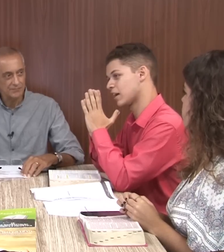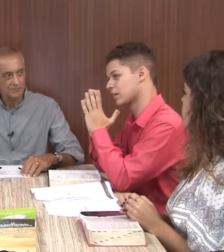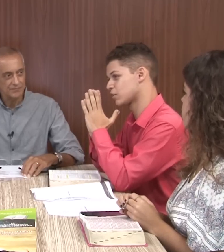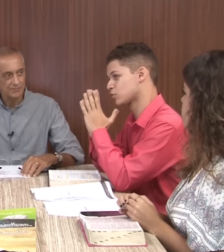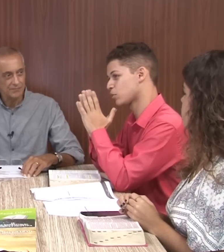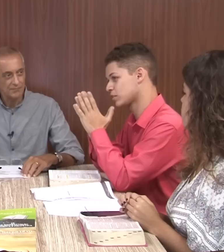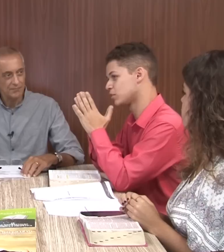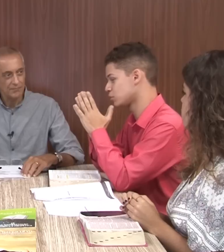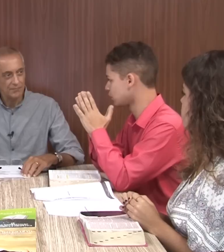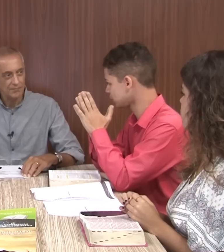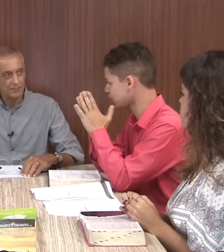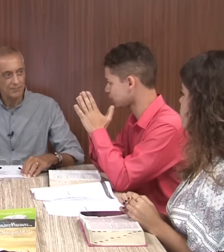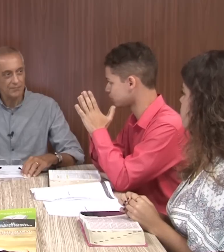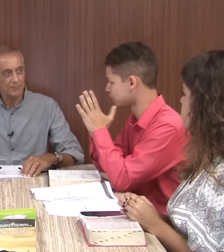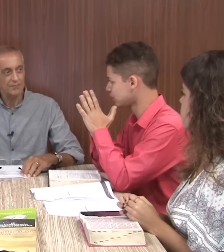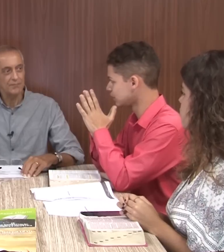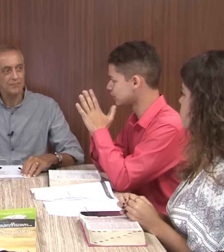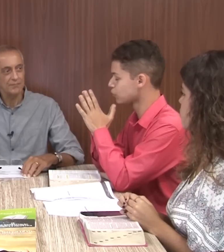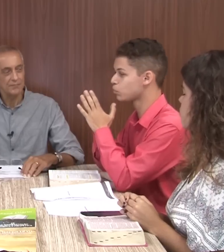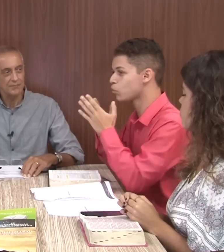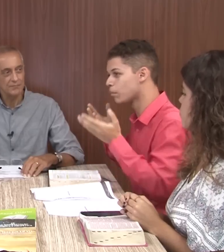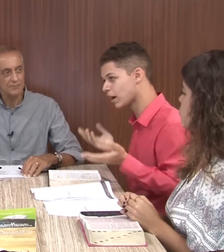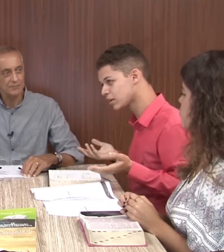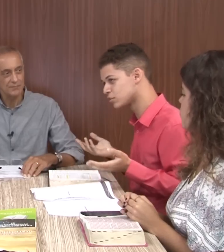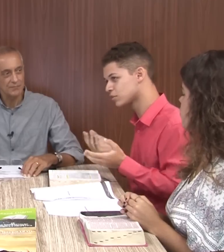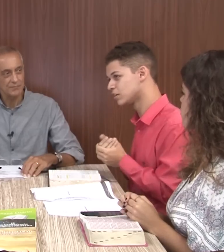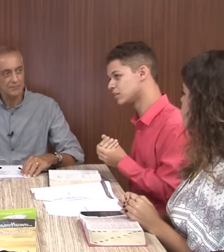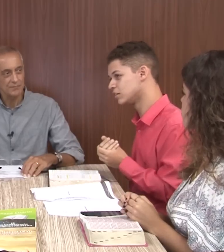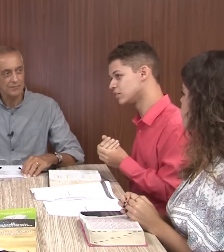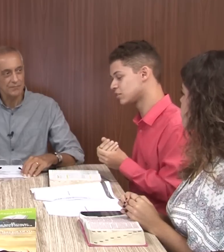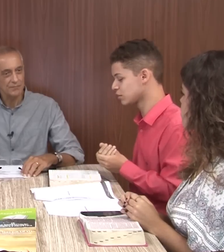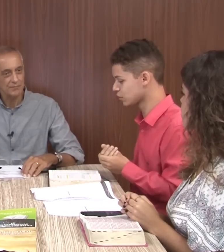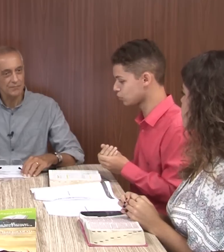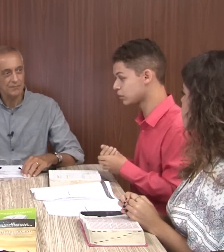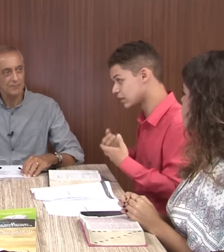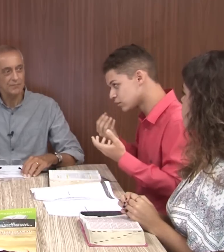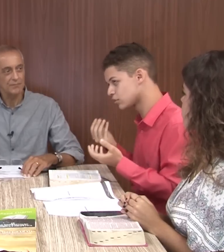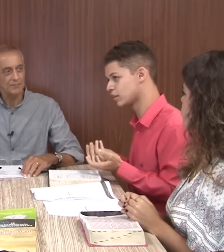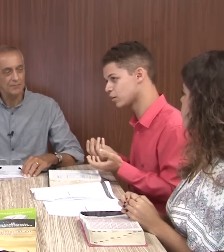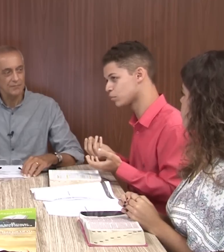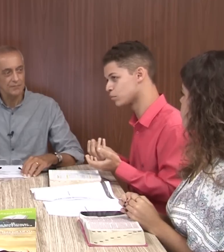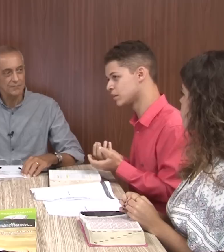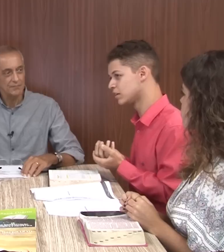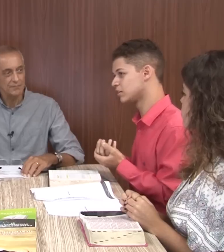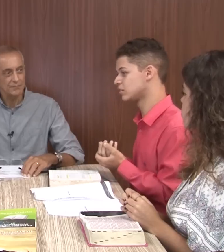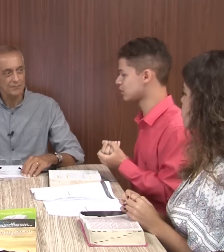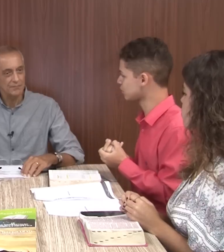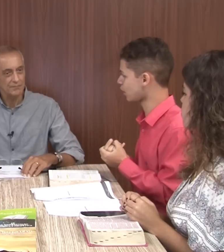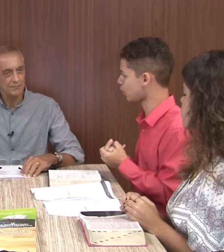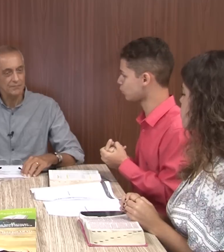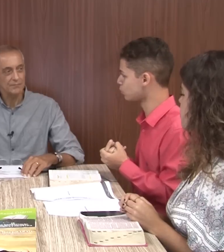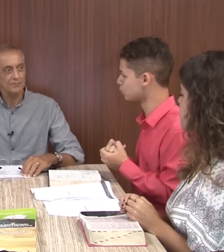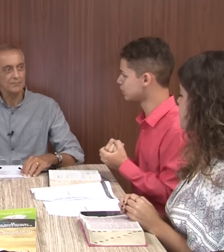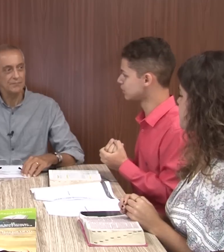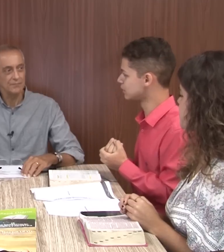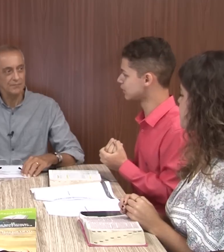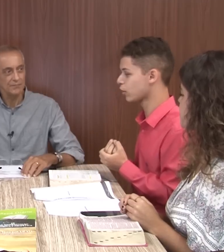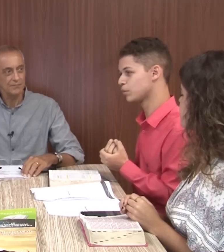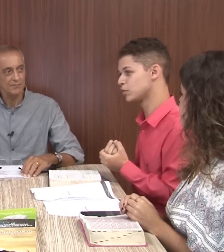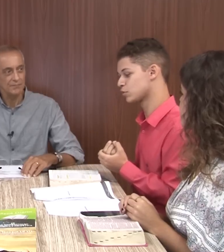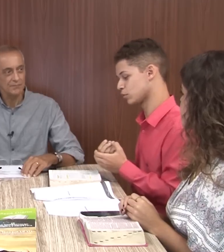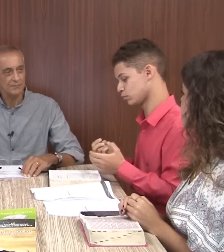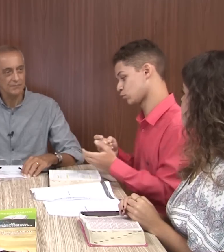diferença é que elas tinham um azeite de reserva. Então, por mais que seja um grande tempo, que seja algo